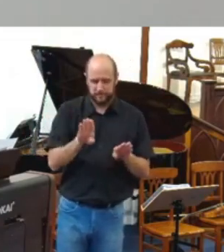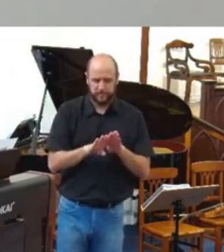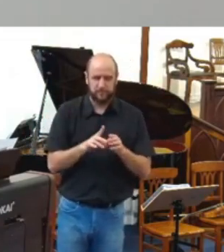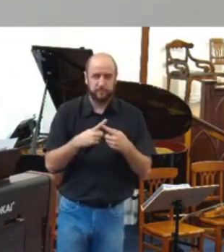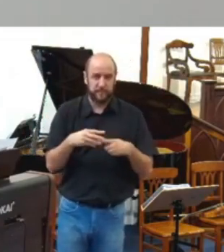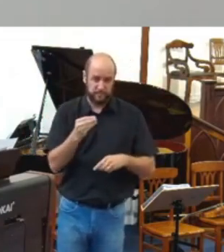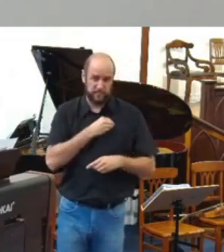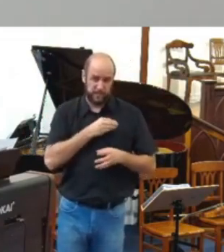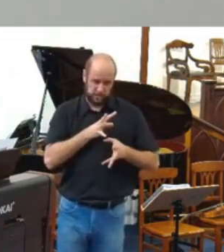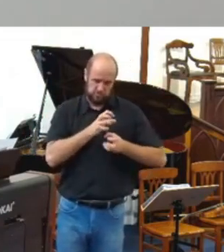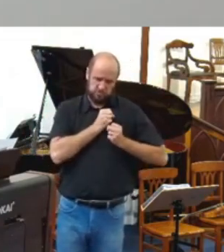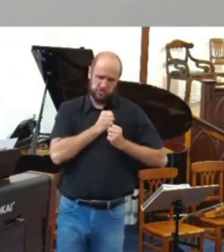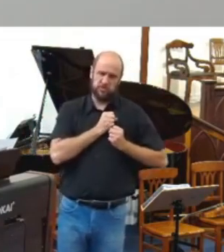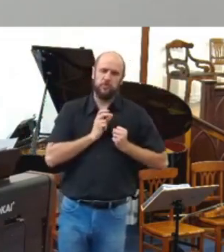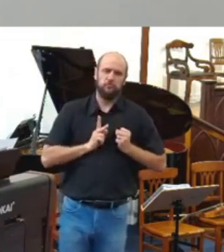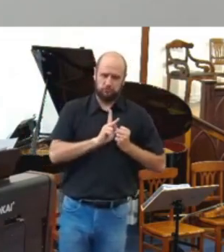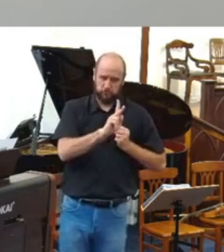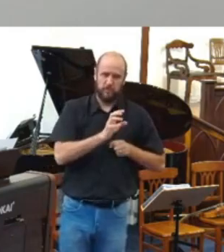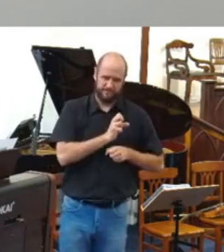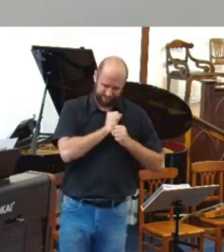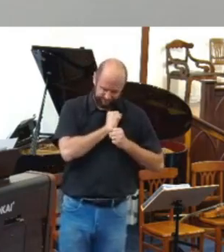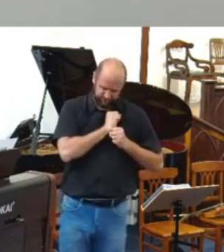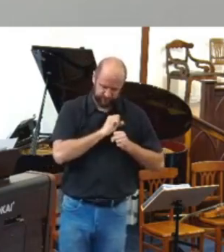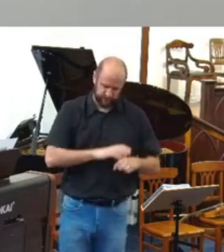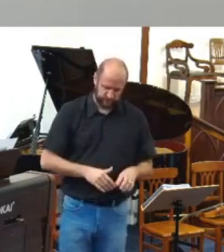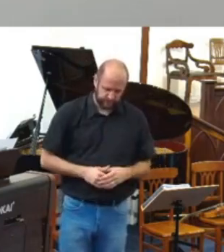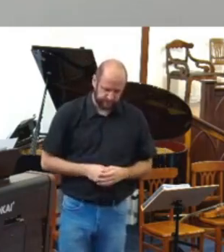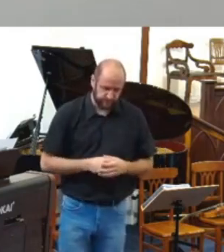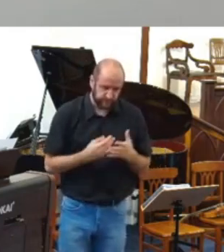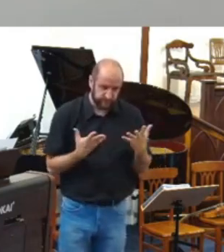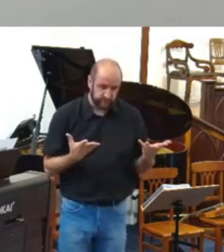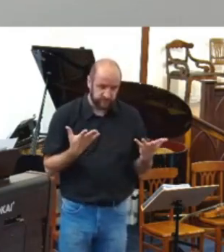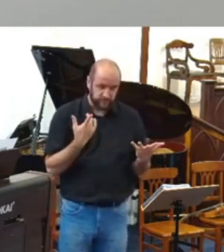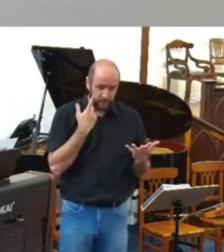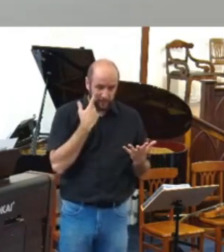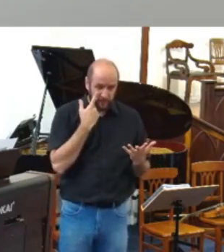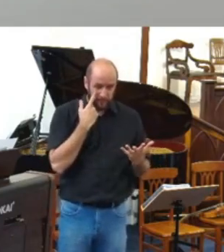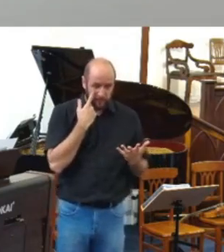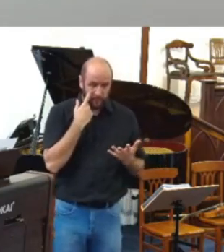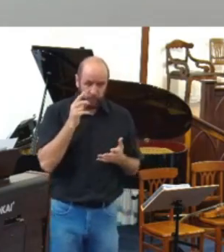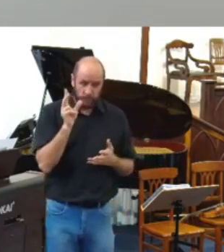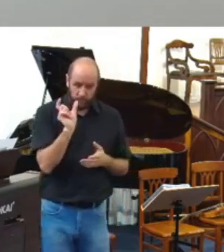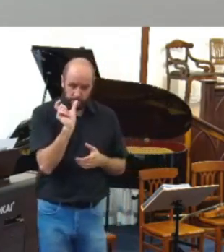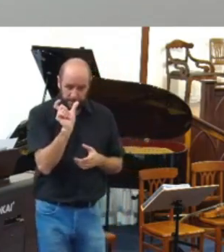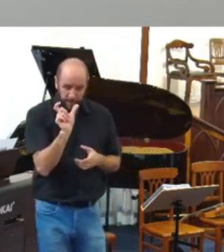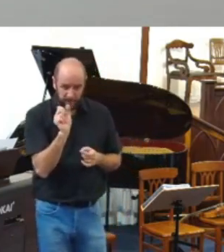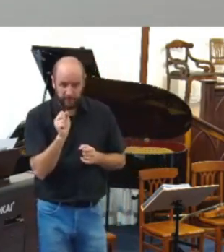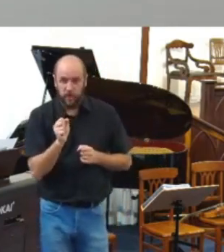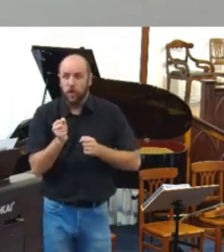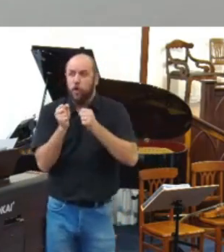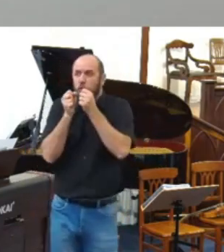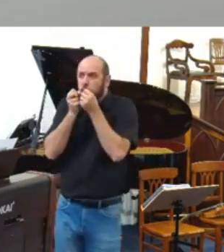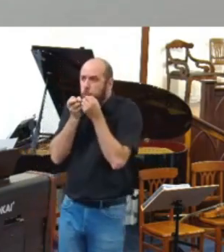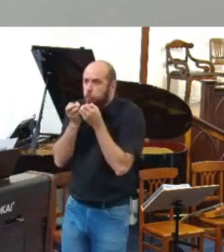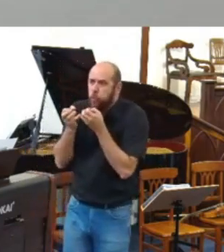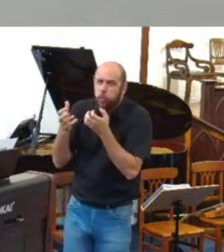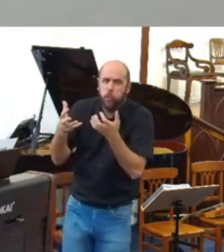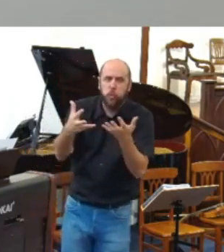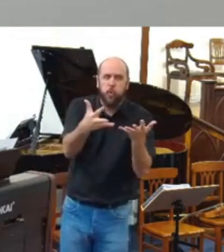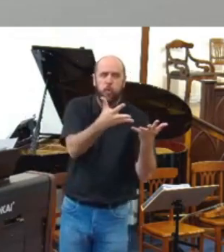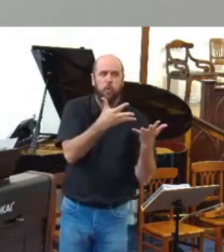são retidos. Meus irmãos, o verbo soprou aqui